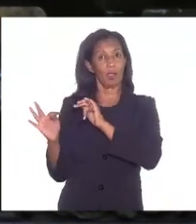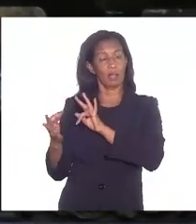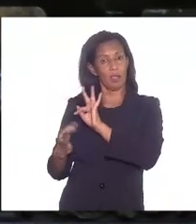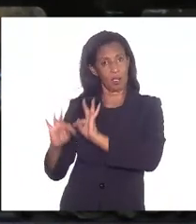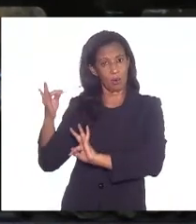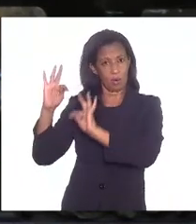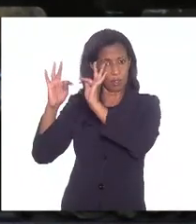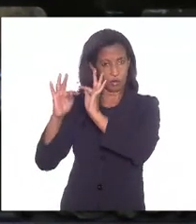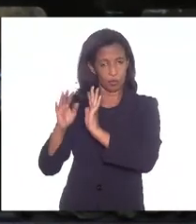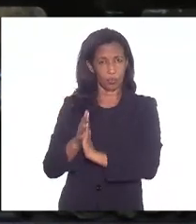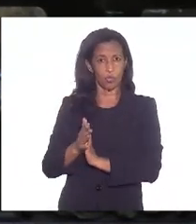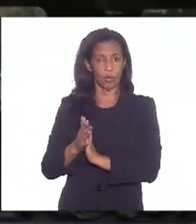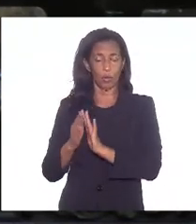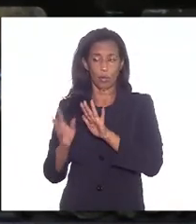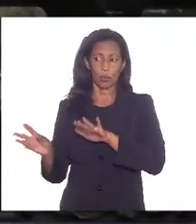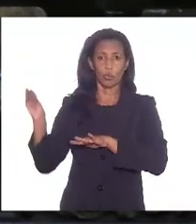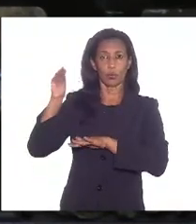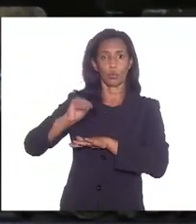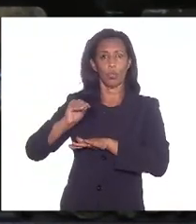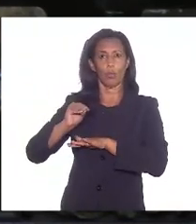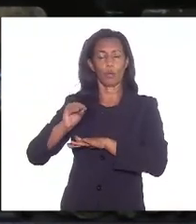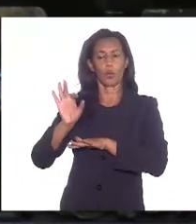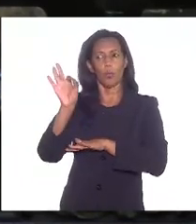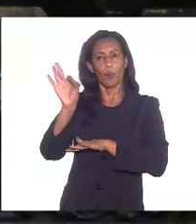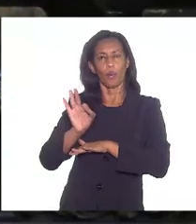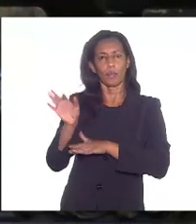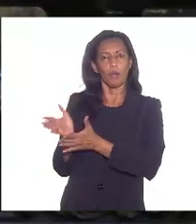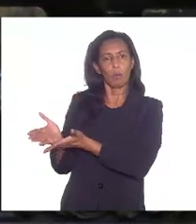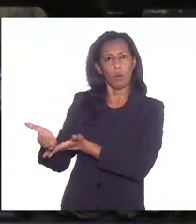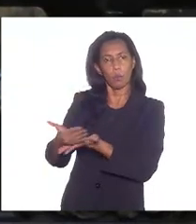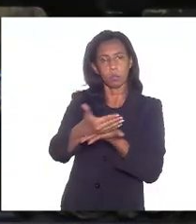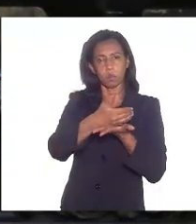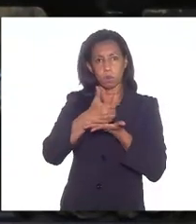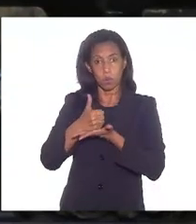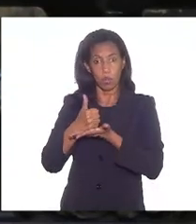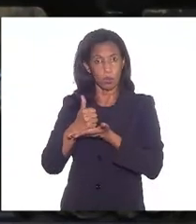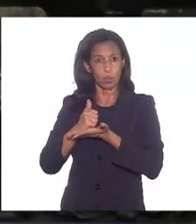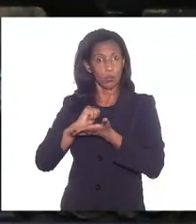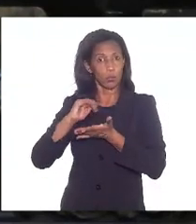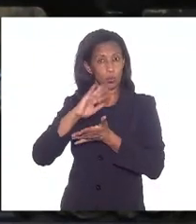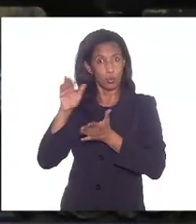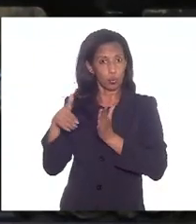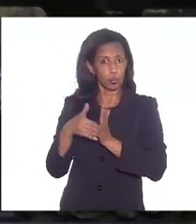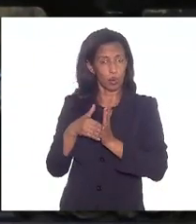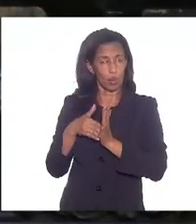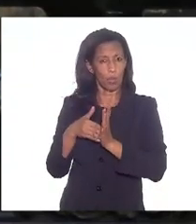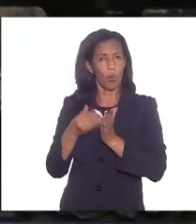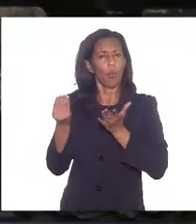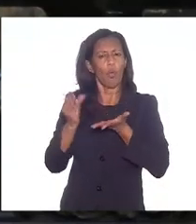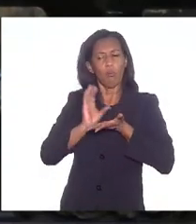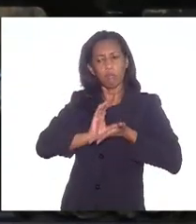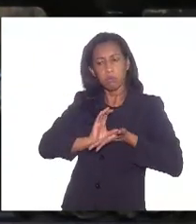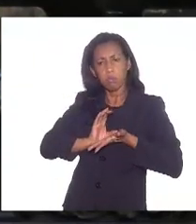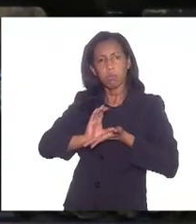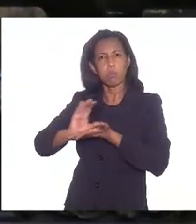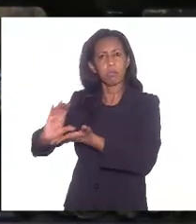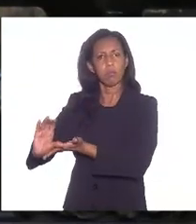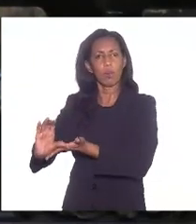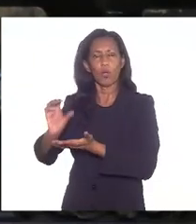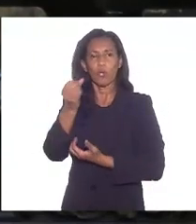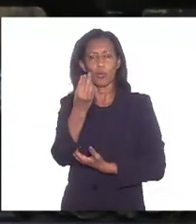tecnológico, sobre 1% da arrecadação bruta, poderia ser destinada,